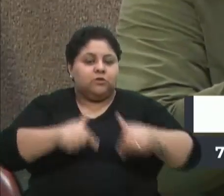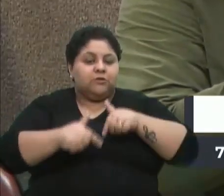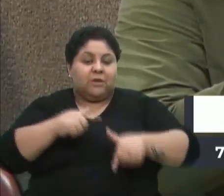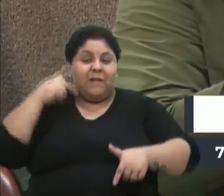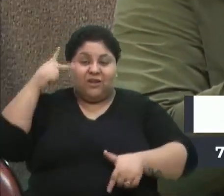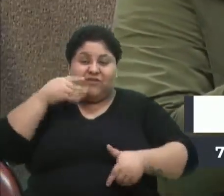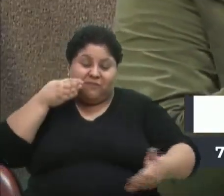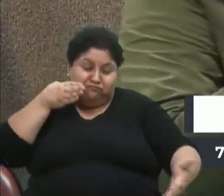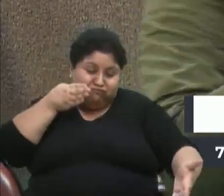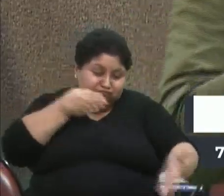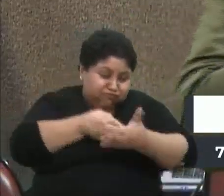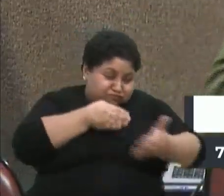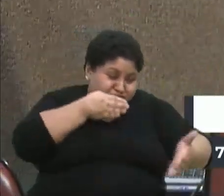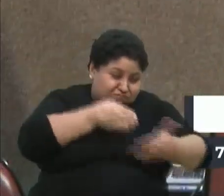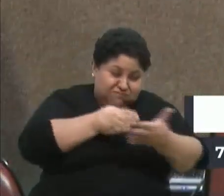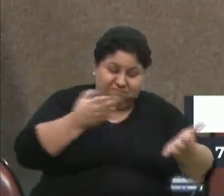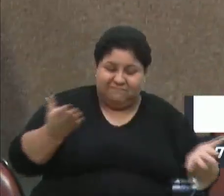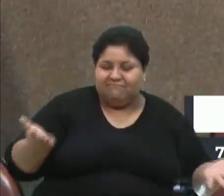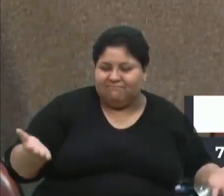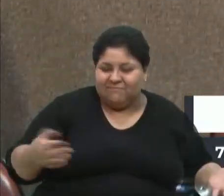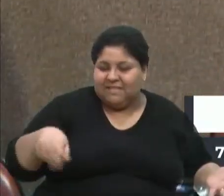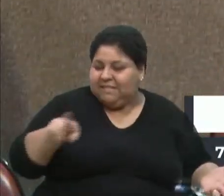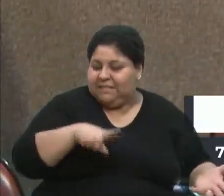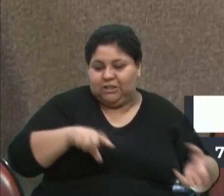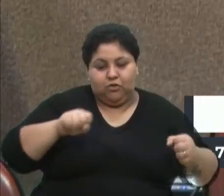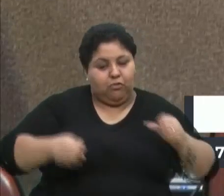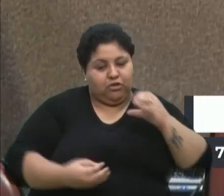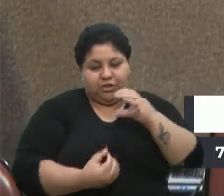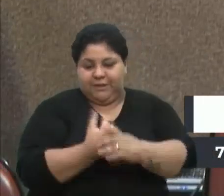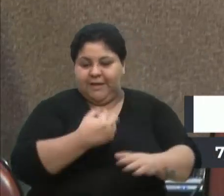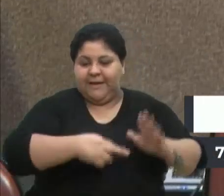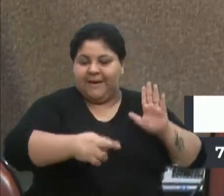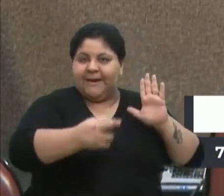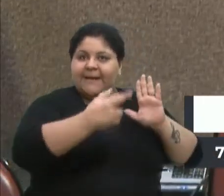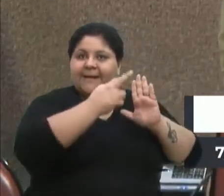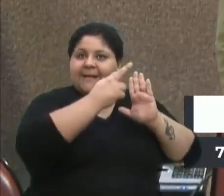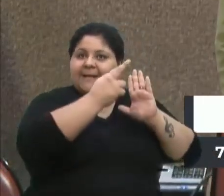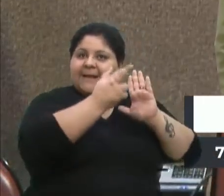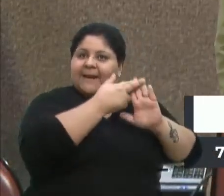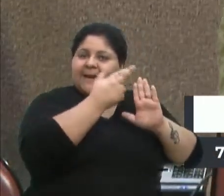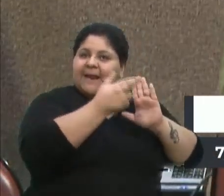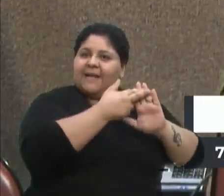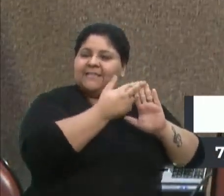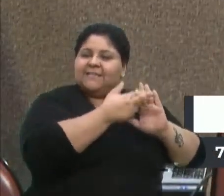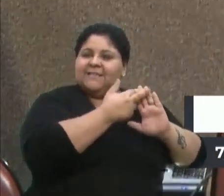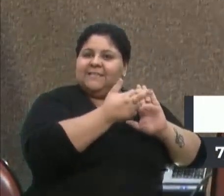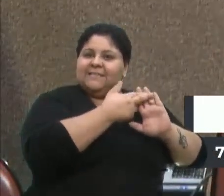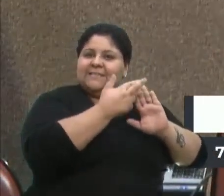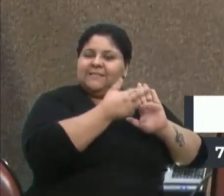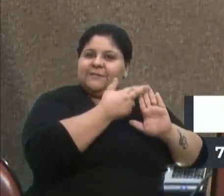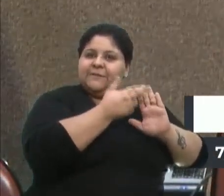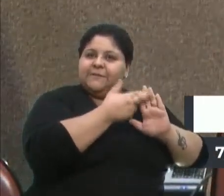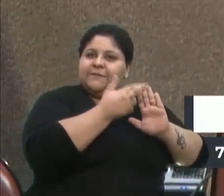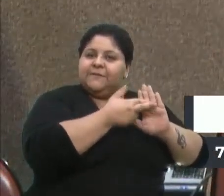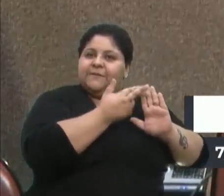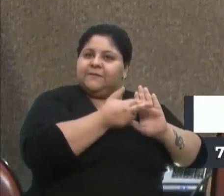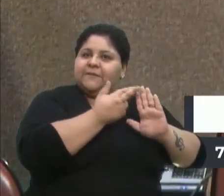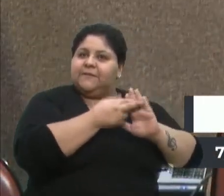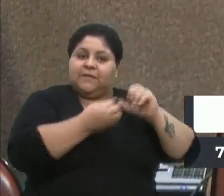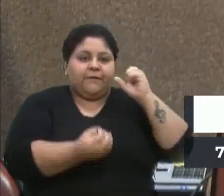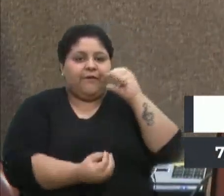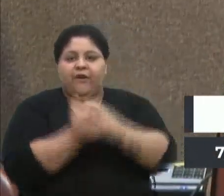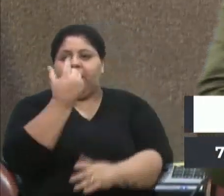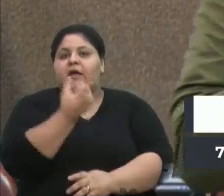gente fala. A gente não pode criar regras para o Executivo cumprir, a gente não pode criar orçamentos para o